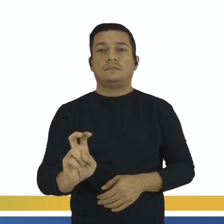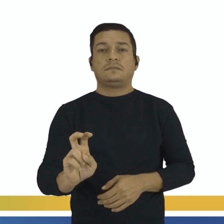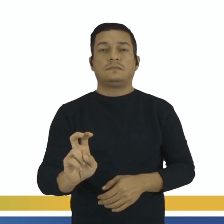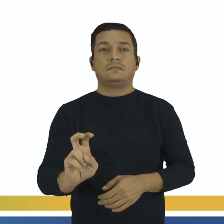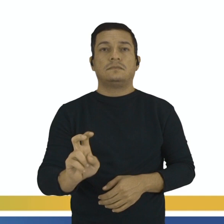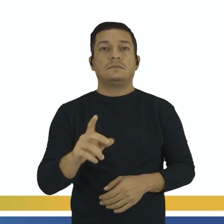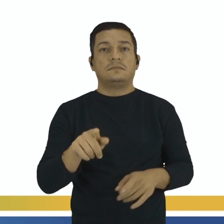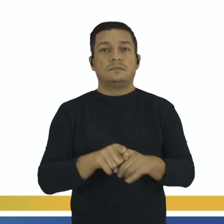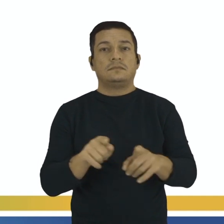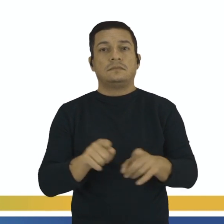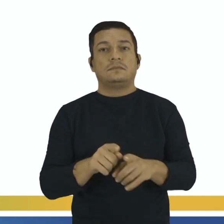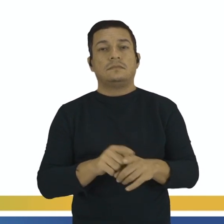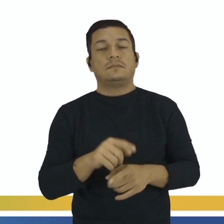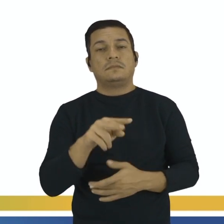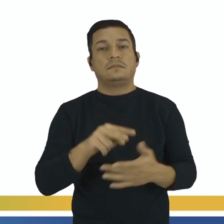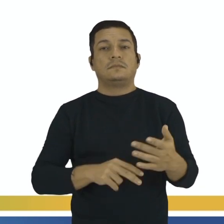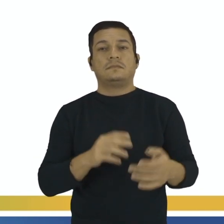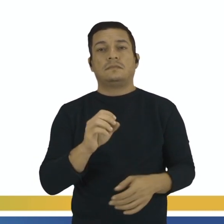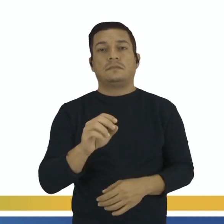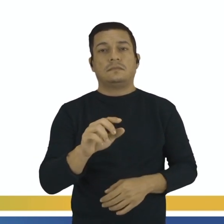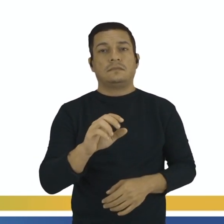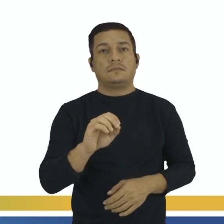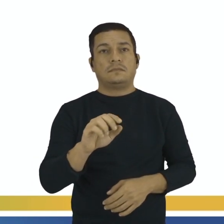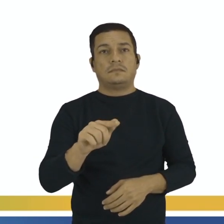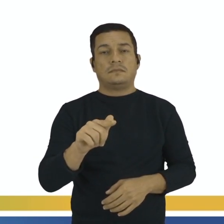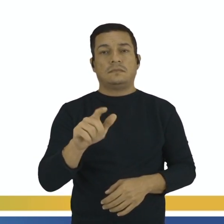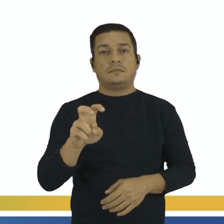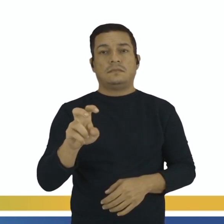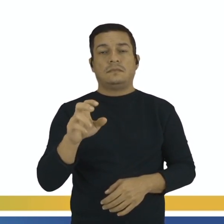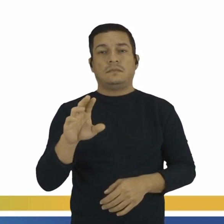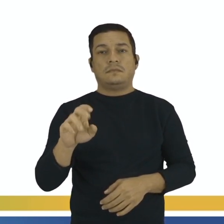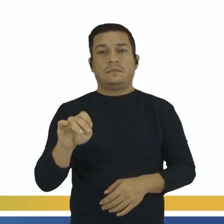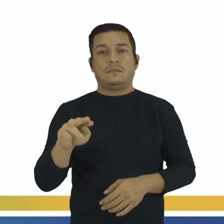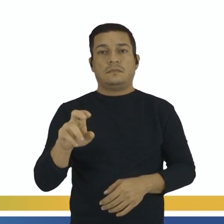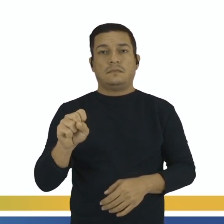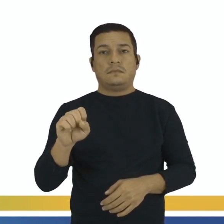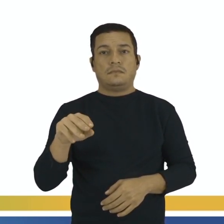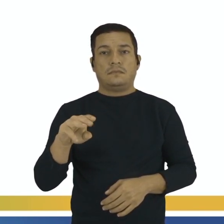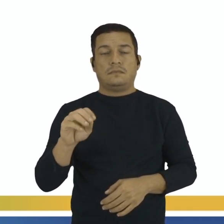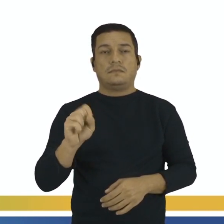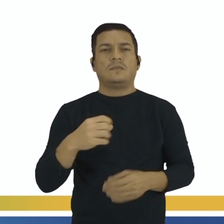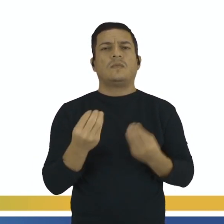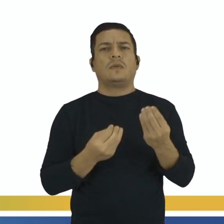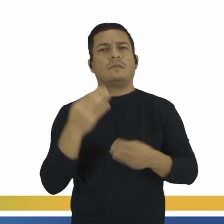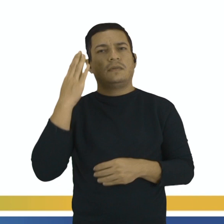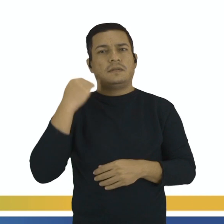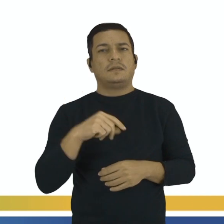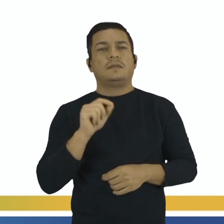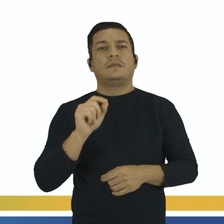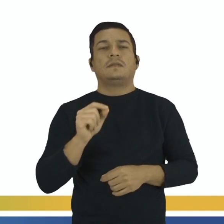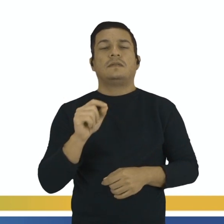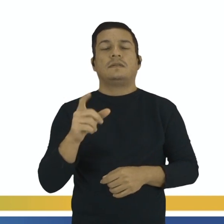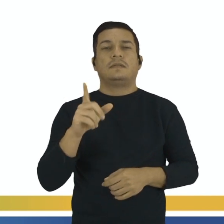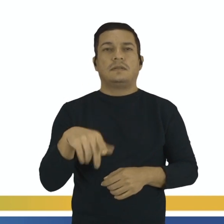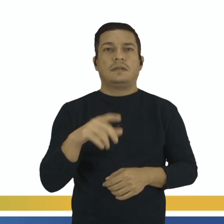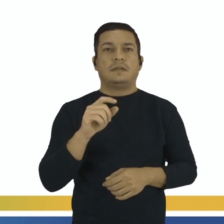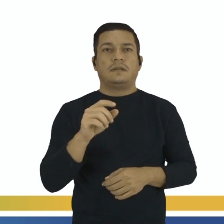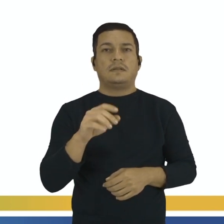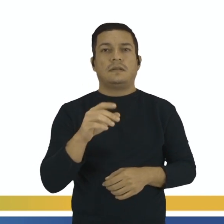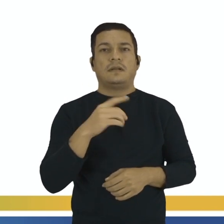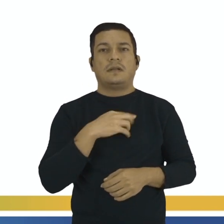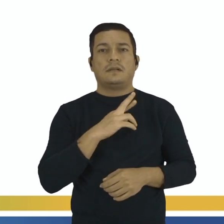que também pode ser lido como 75 centésimos. Mas como é que eu sei que é o 75 centésimos que